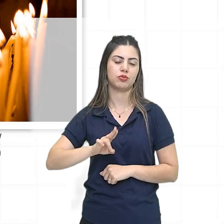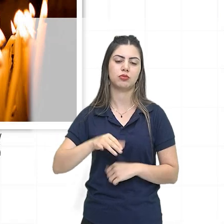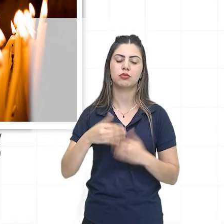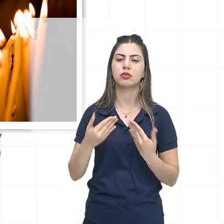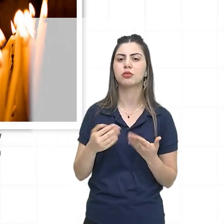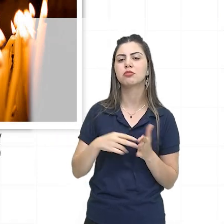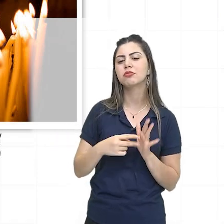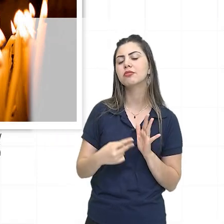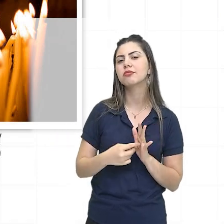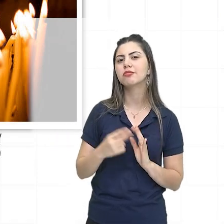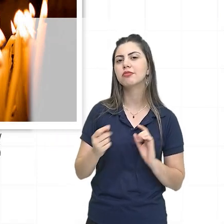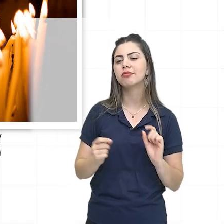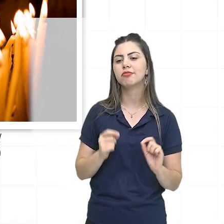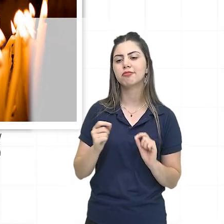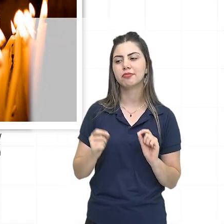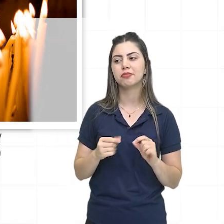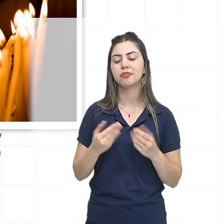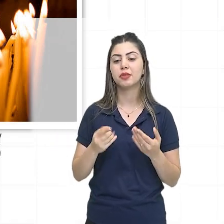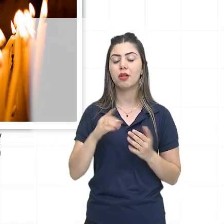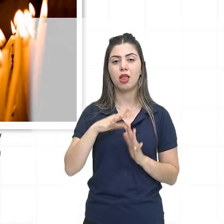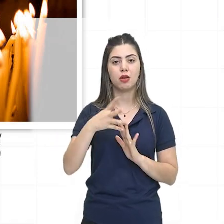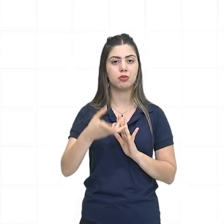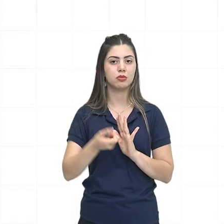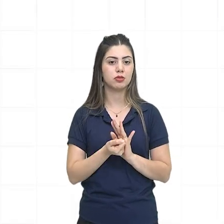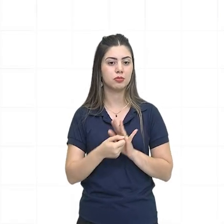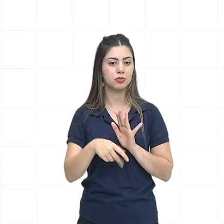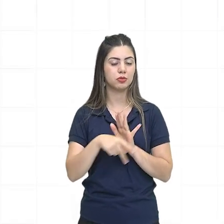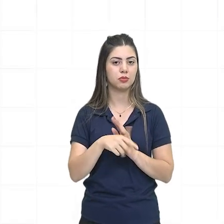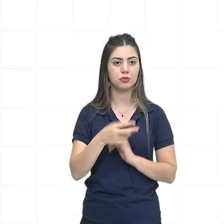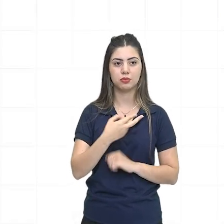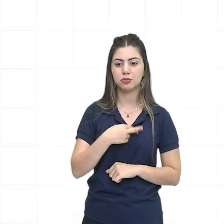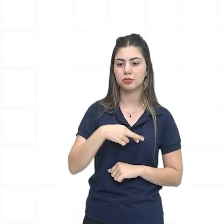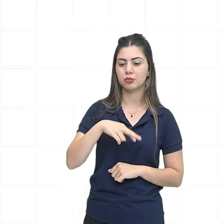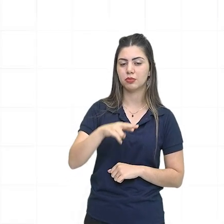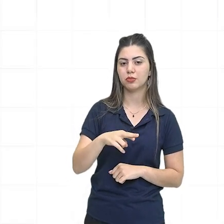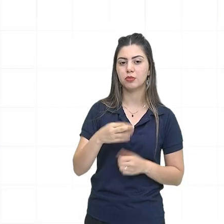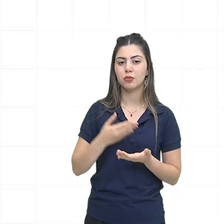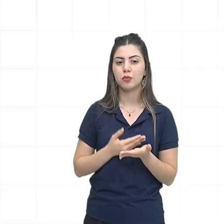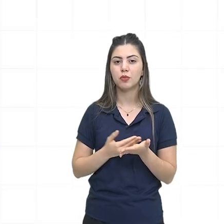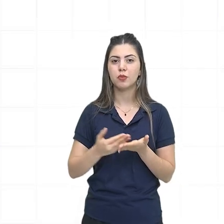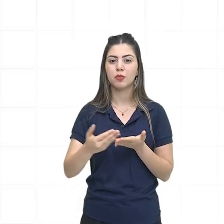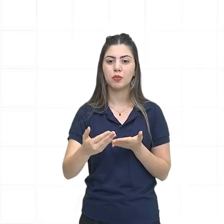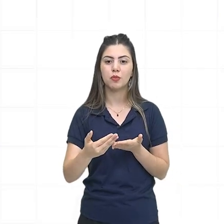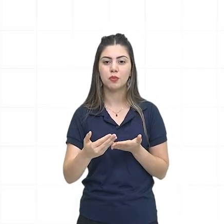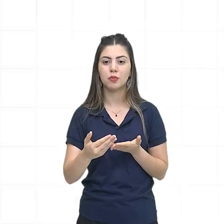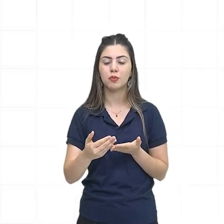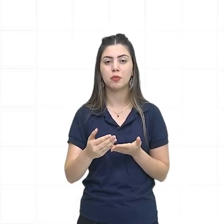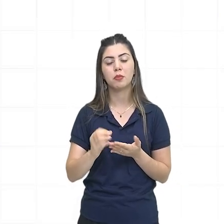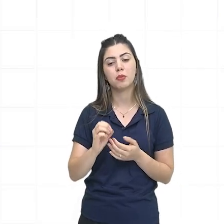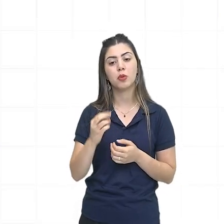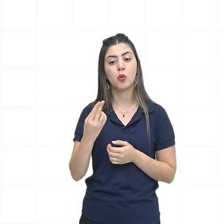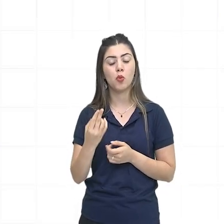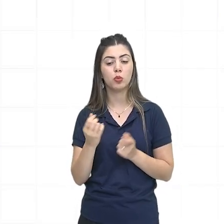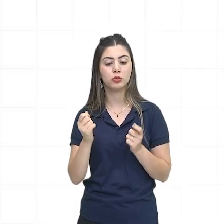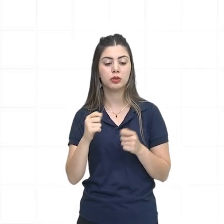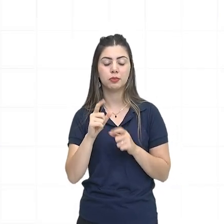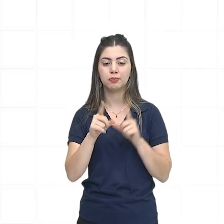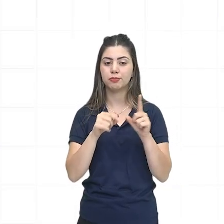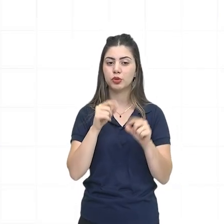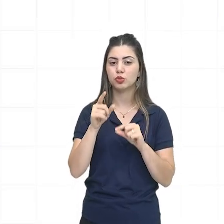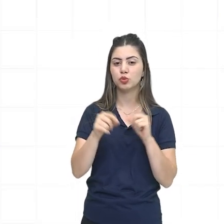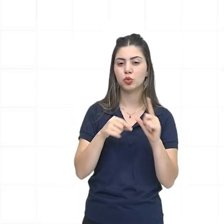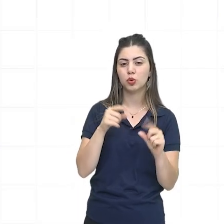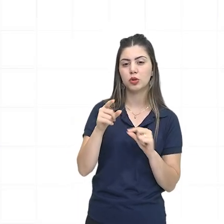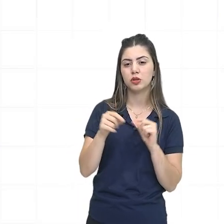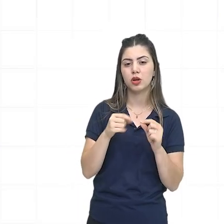quer dizer o seguinte: os símbolos religiosos nascem ou são escolhidos